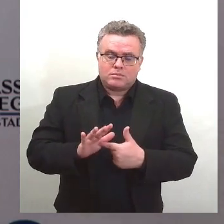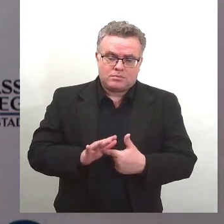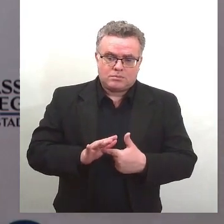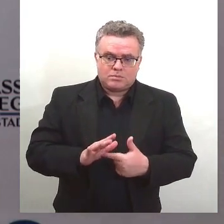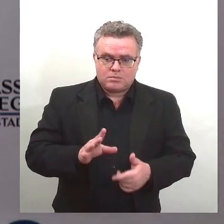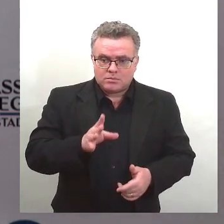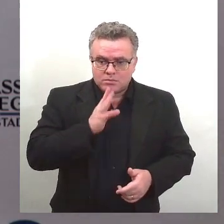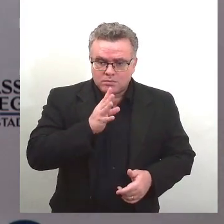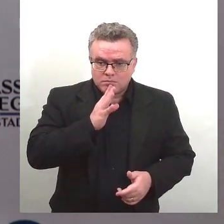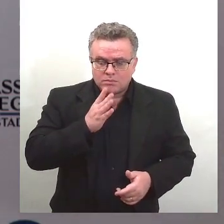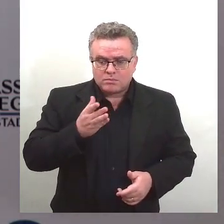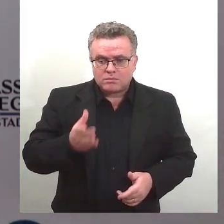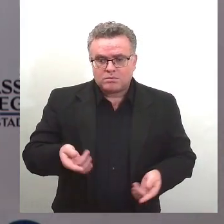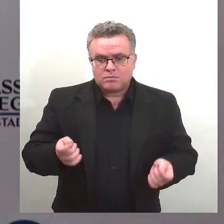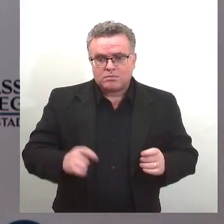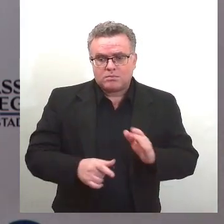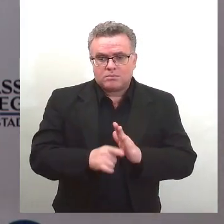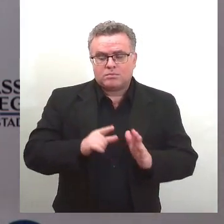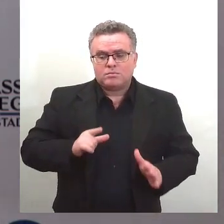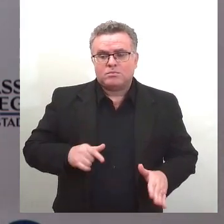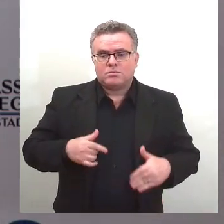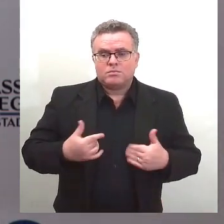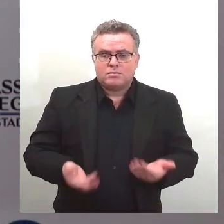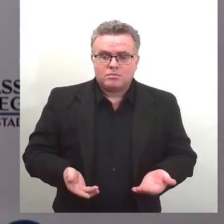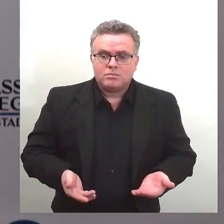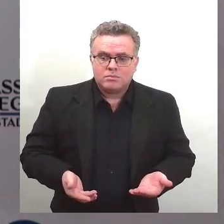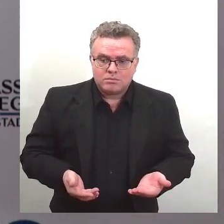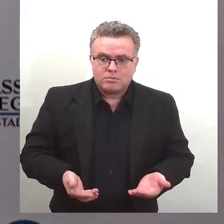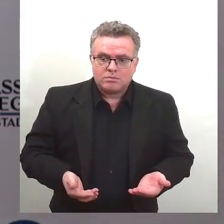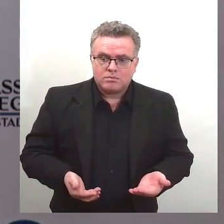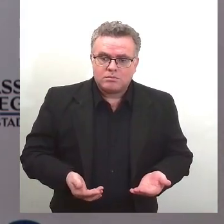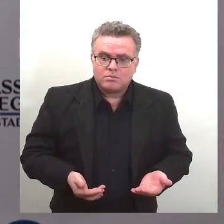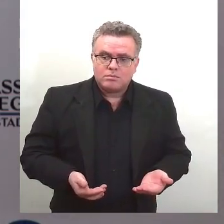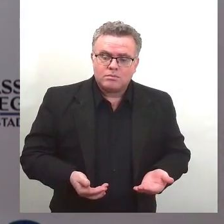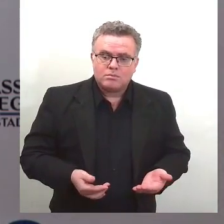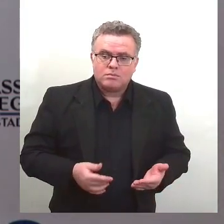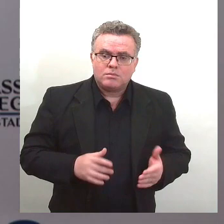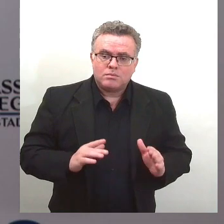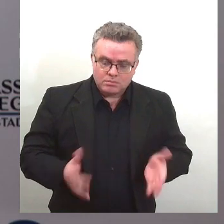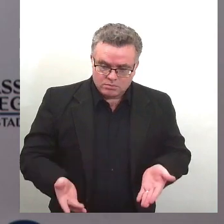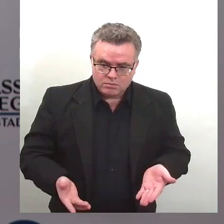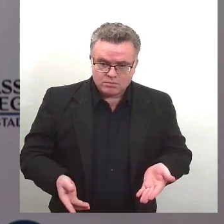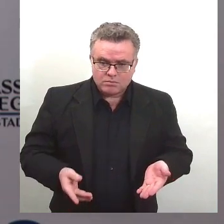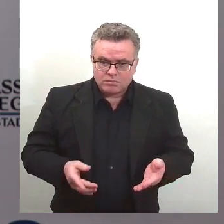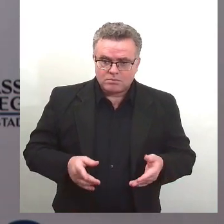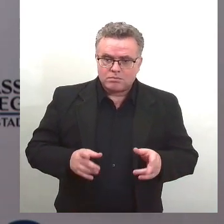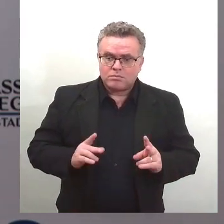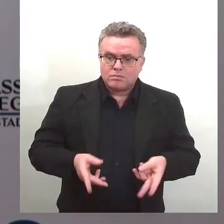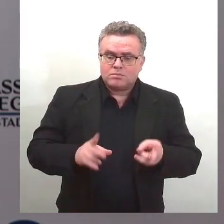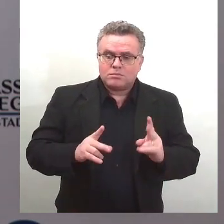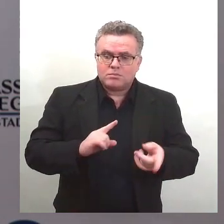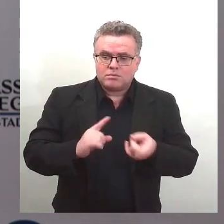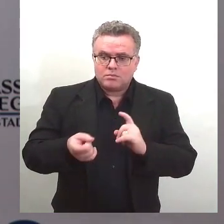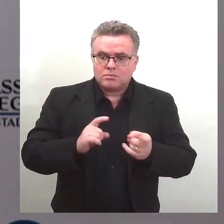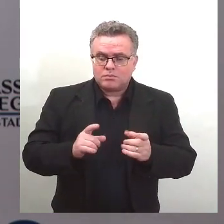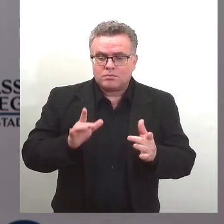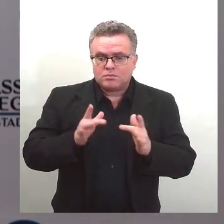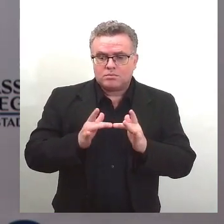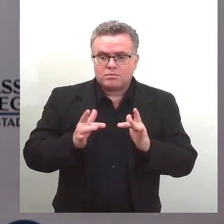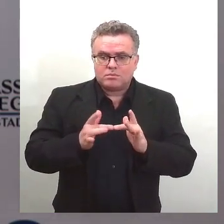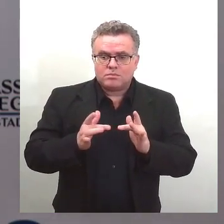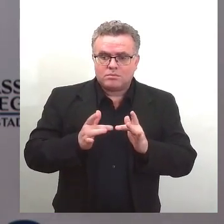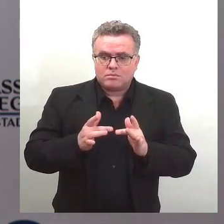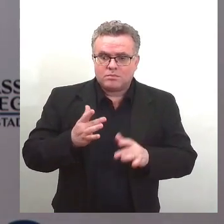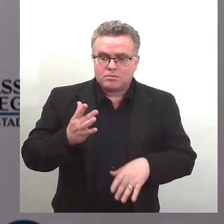assunto anteriormente e fez questão de, ainda durante a sessão, entrar em contato por meio